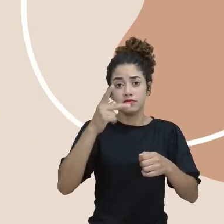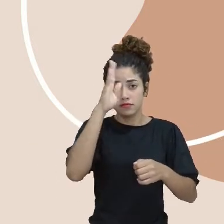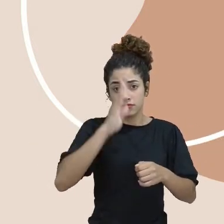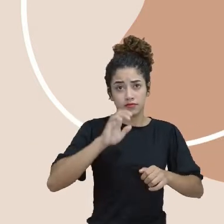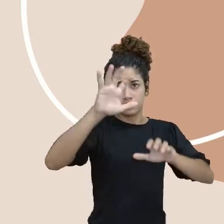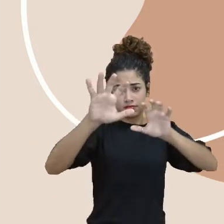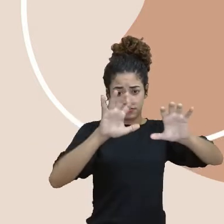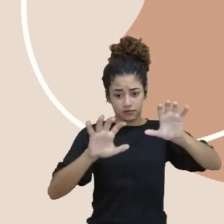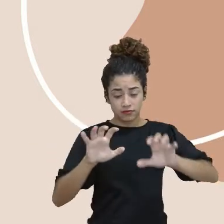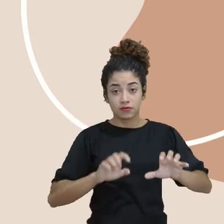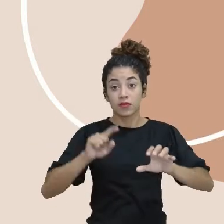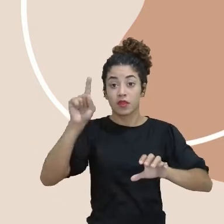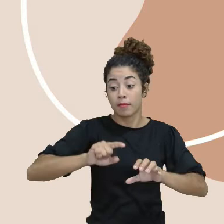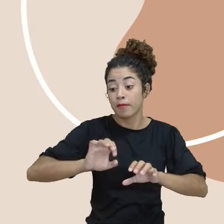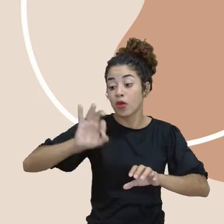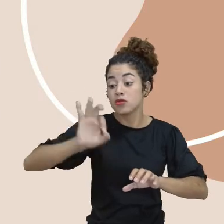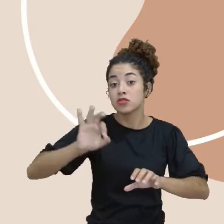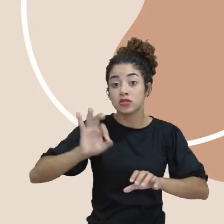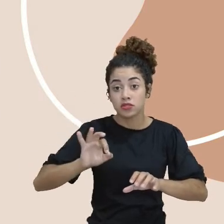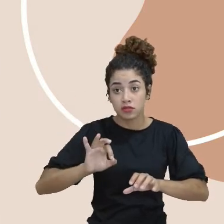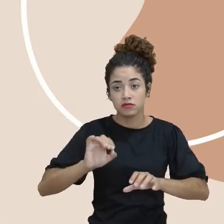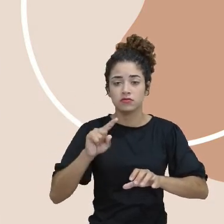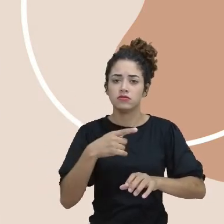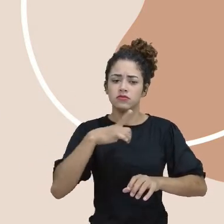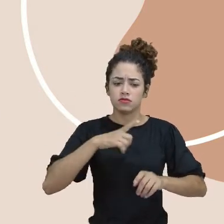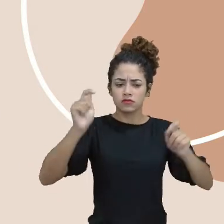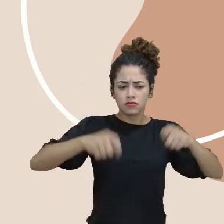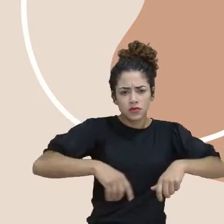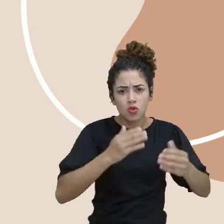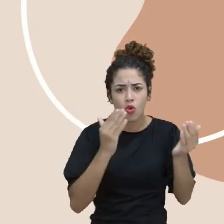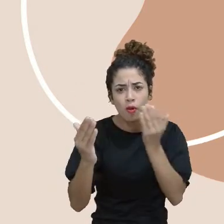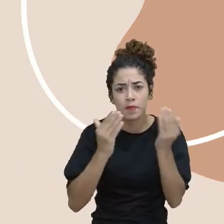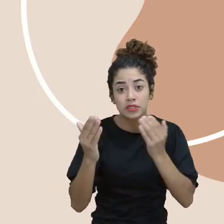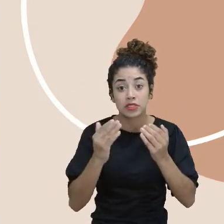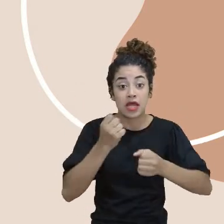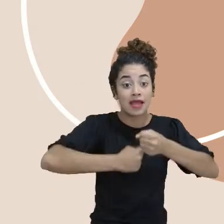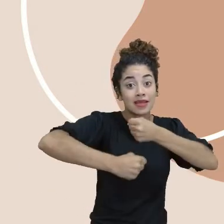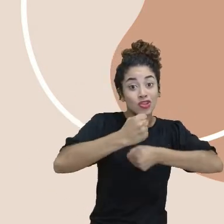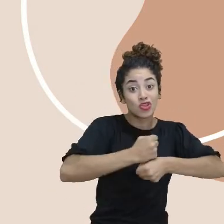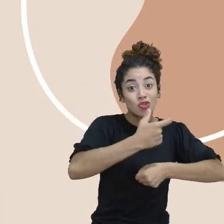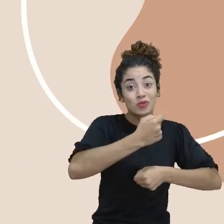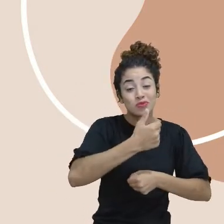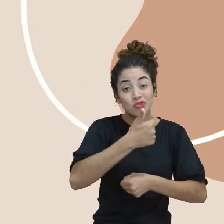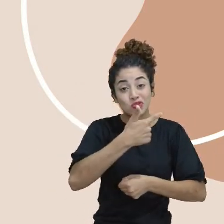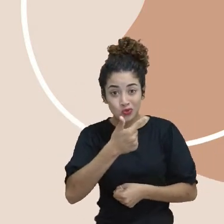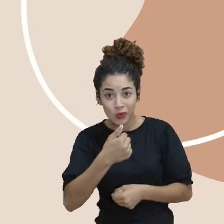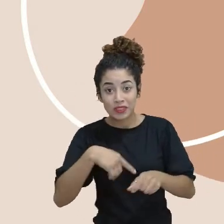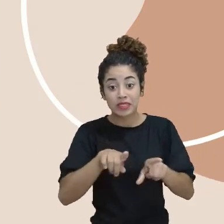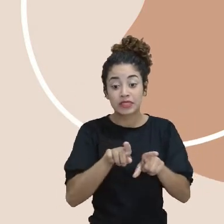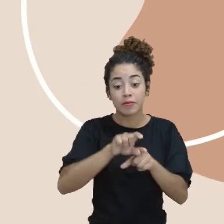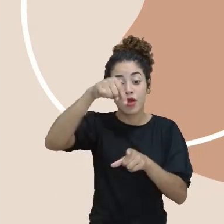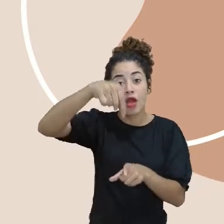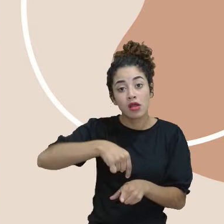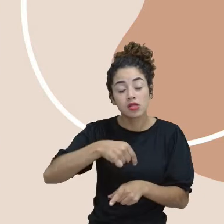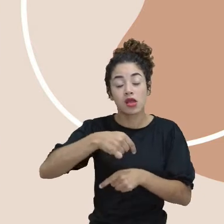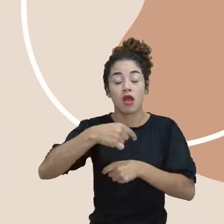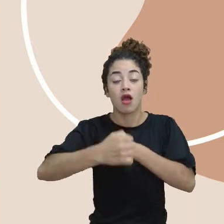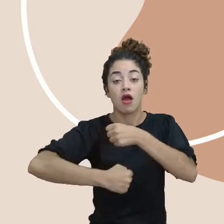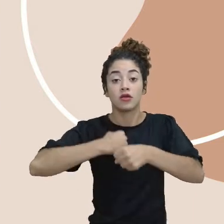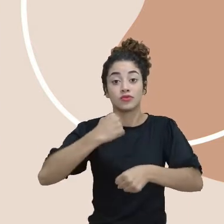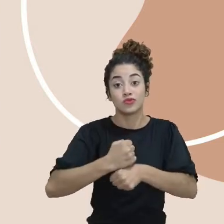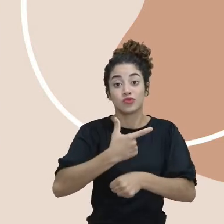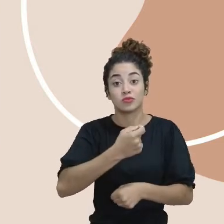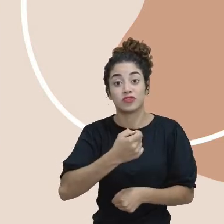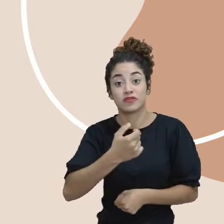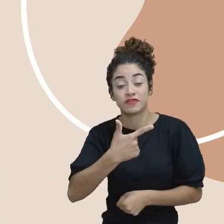isso aí está em porcentagem. E nós temos uma comparação entre o ano de 2012 e o ano de 2021, tá?